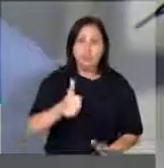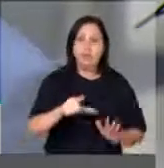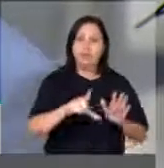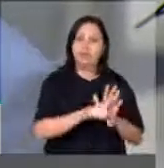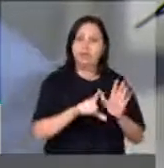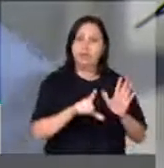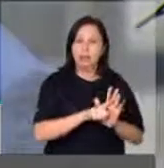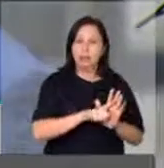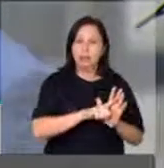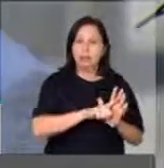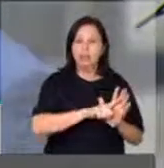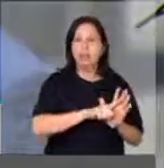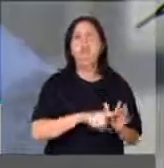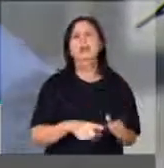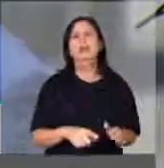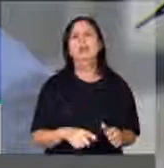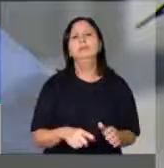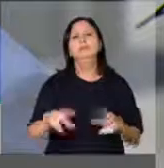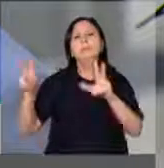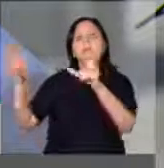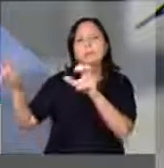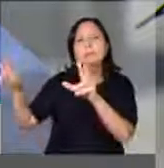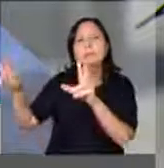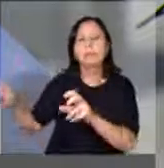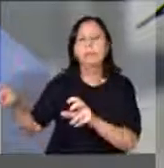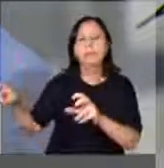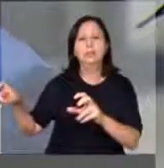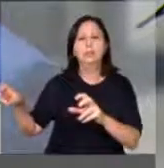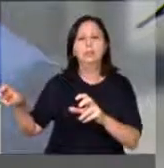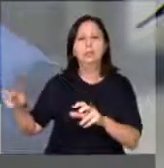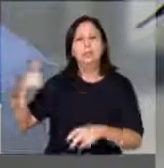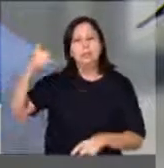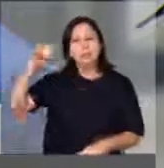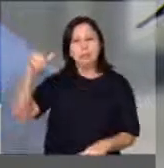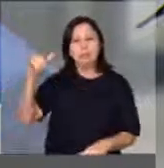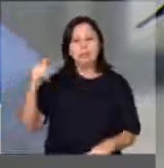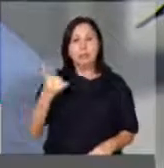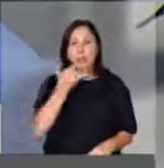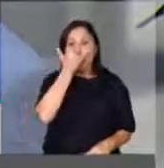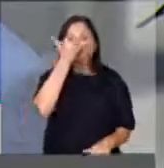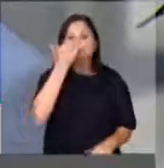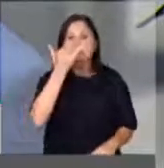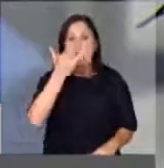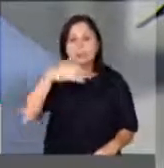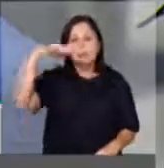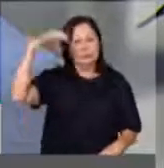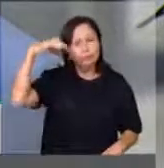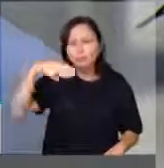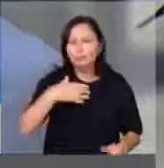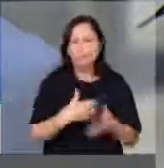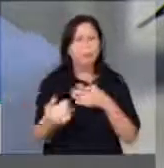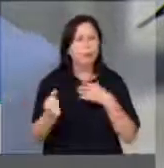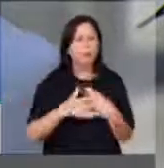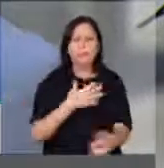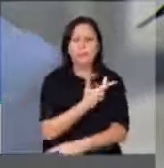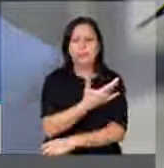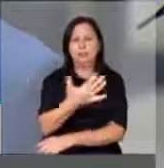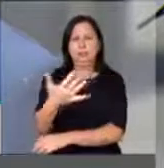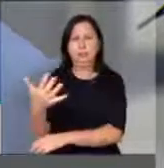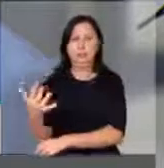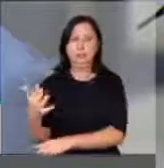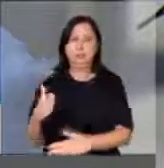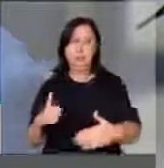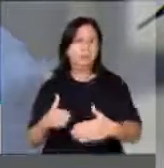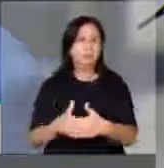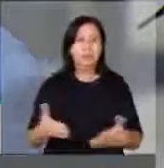o tema prevenção à ocorrência de desastres. Chegamos ao limite de buscar o Ministério Público